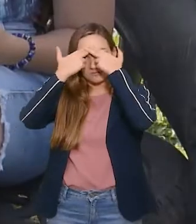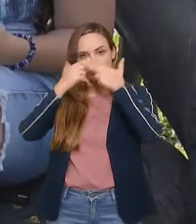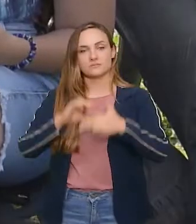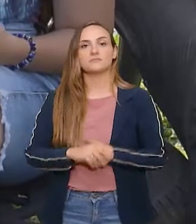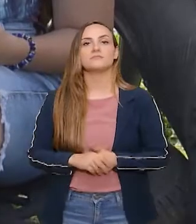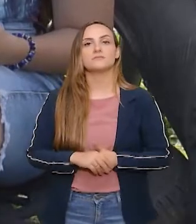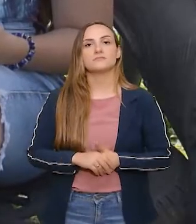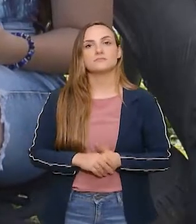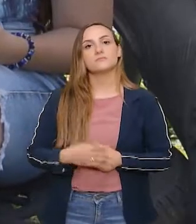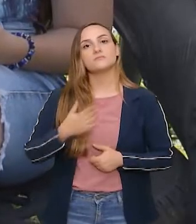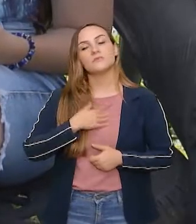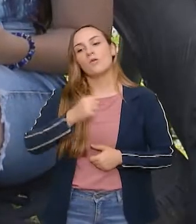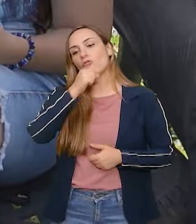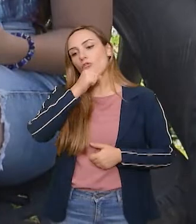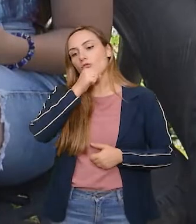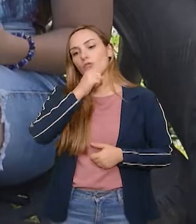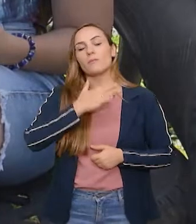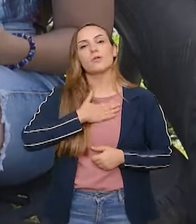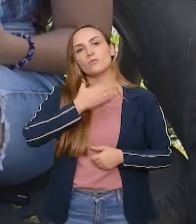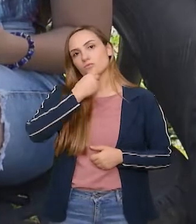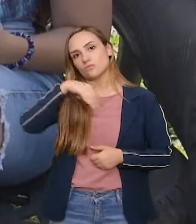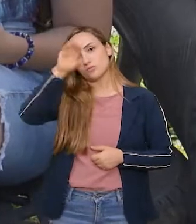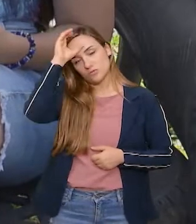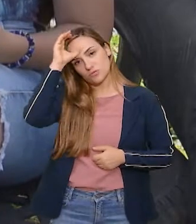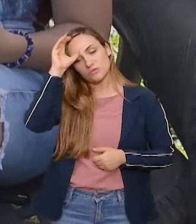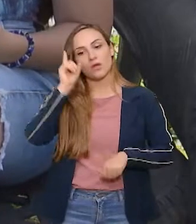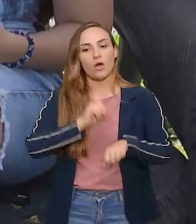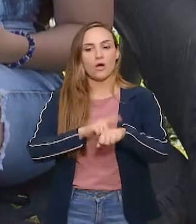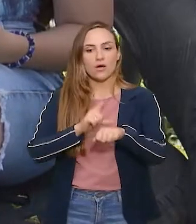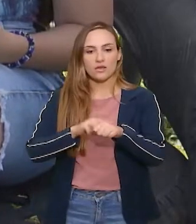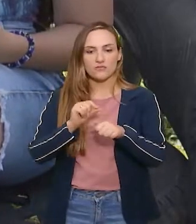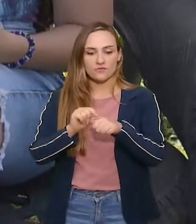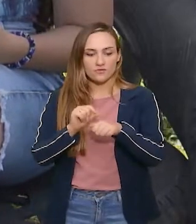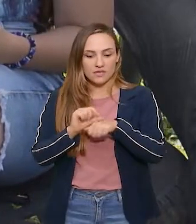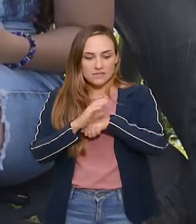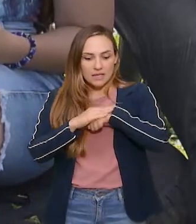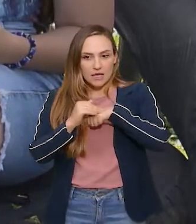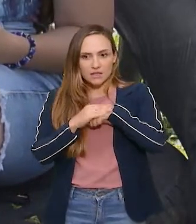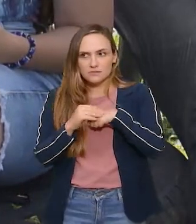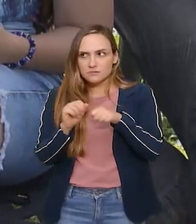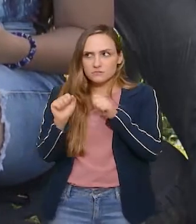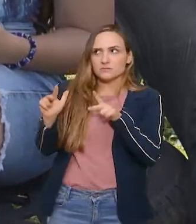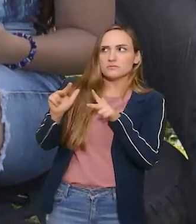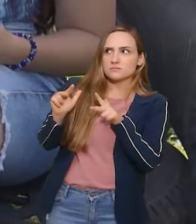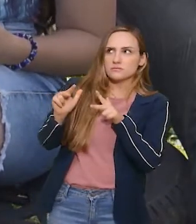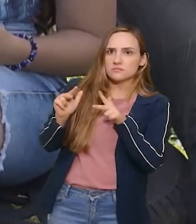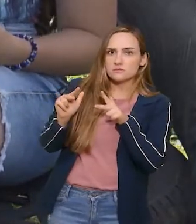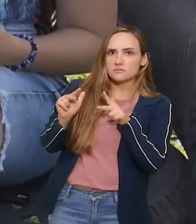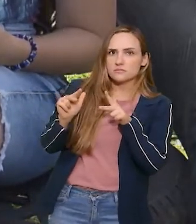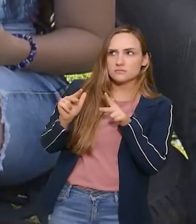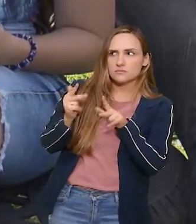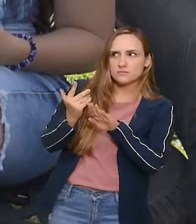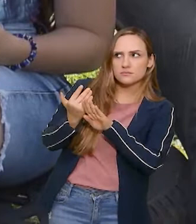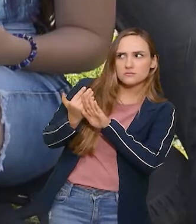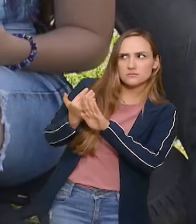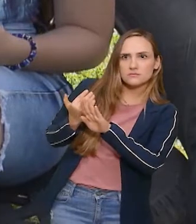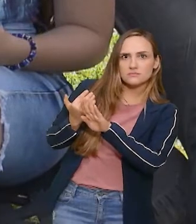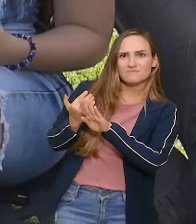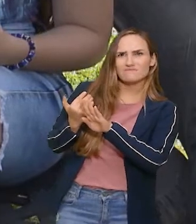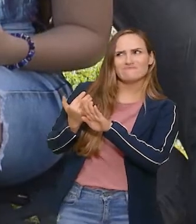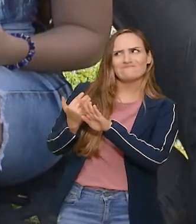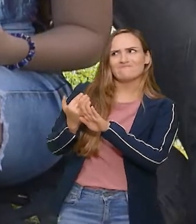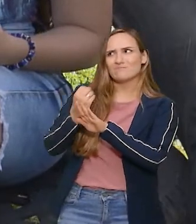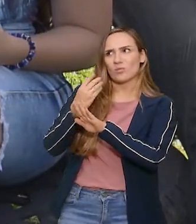meu tio, eles foram lá em casa e aí quando foi fazer carinho nele, ele assustou, ele ficou recuo e aí não deu